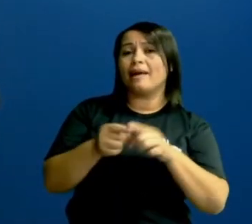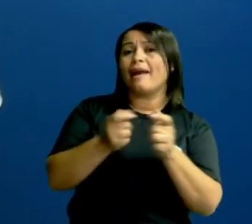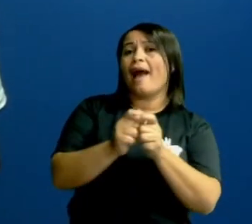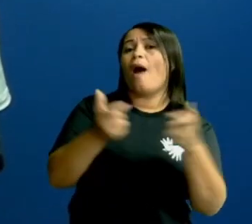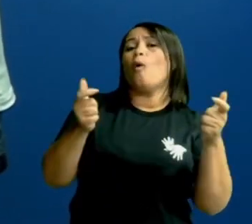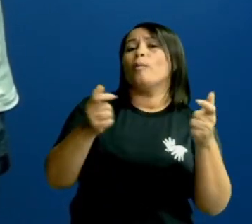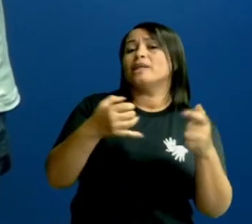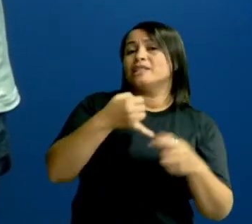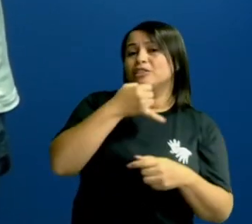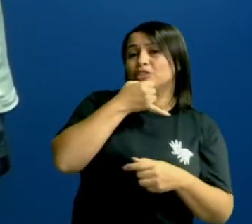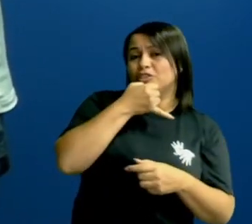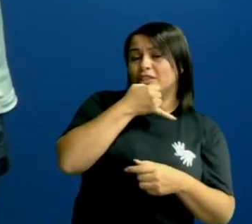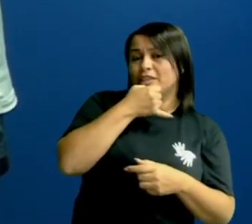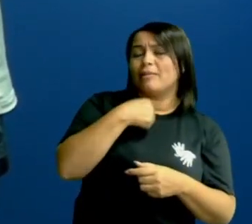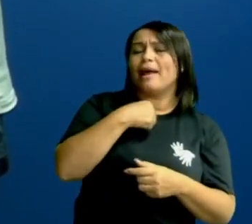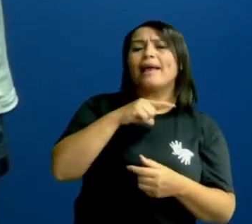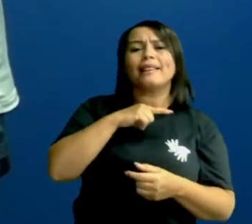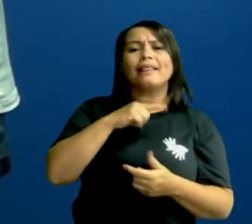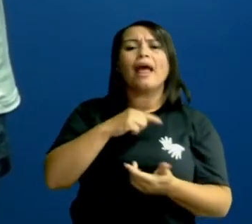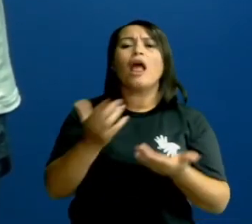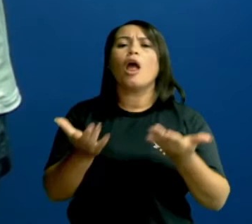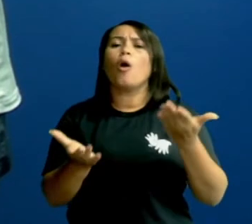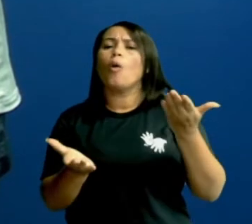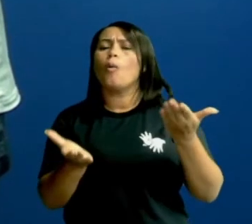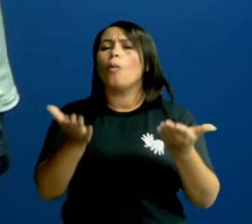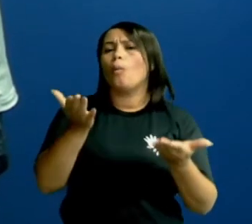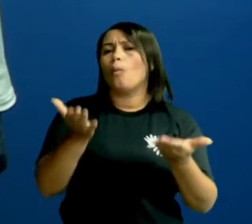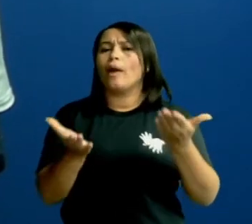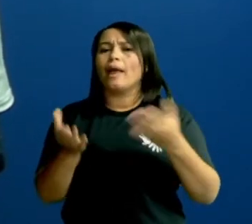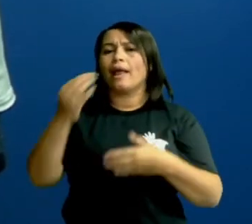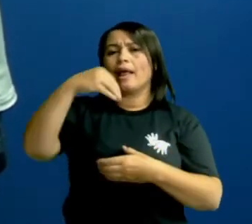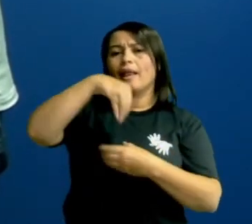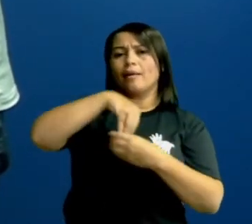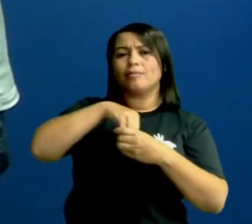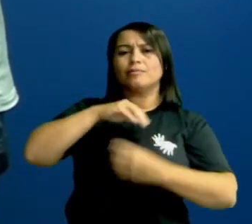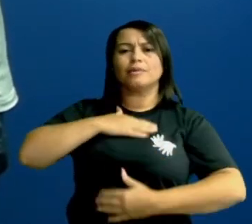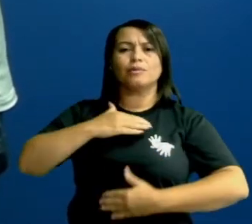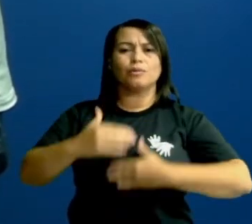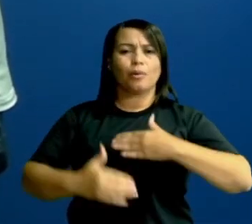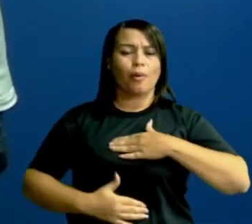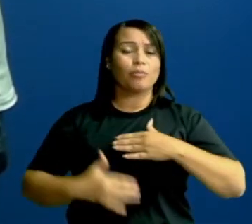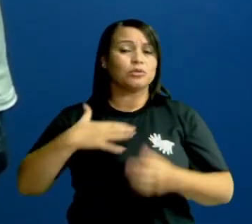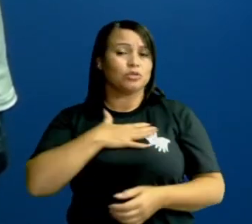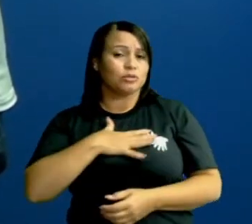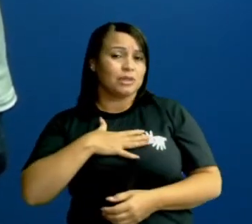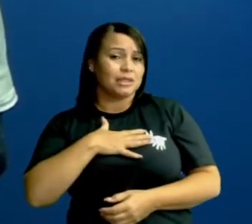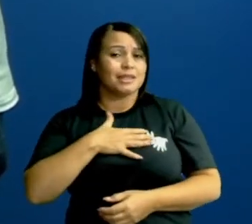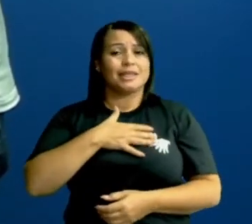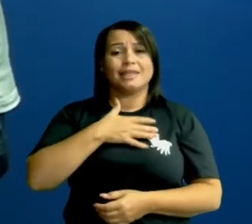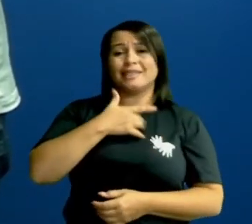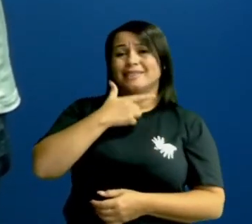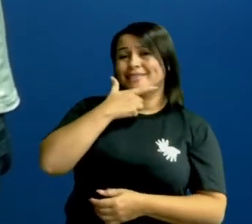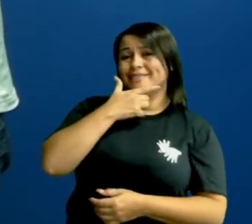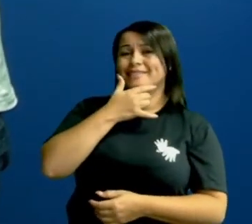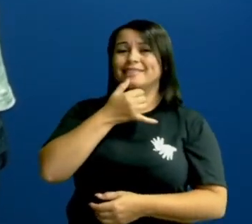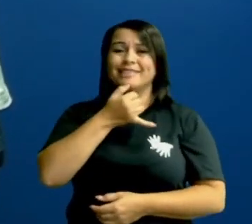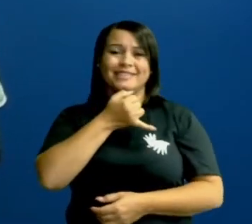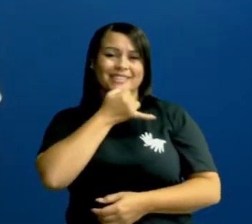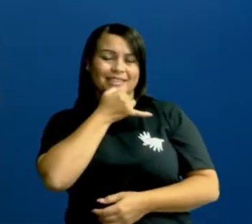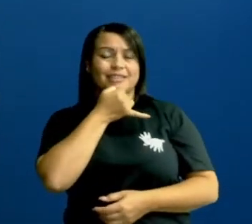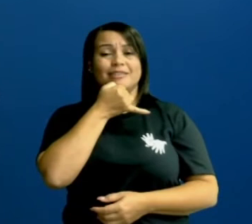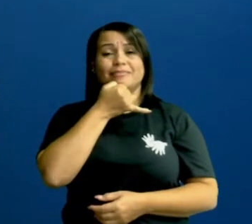tristeza para que haja um equilíbrio entre os níveis de hormônio de prazer e de tristeza. Depois